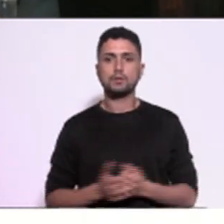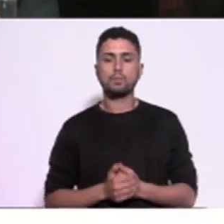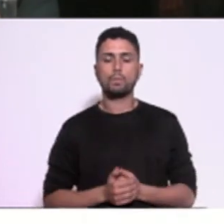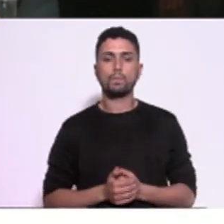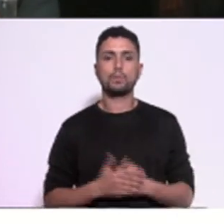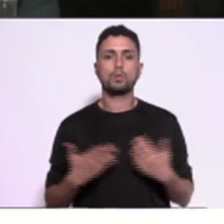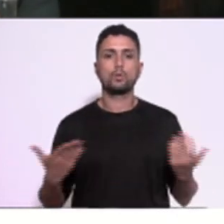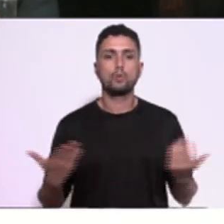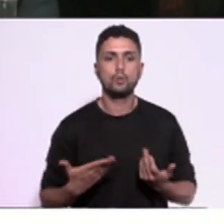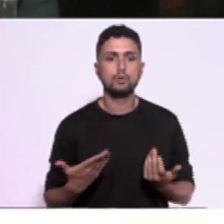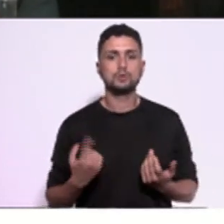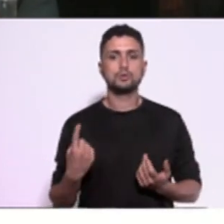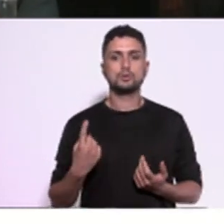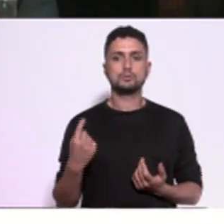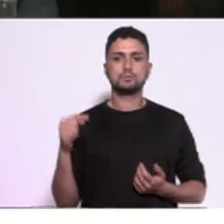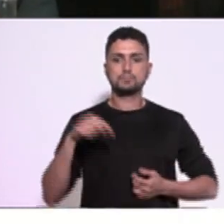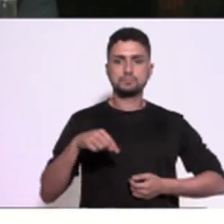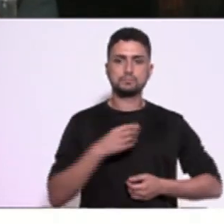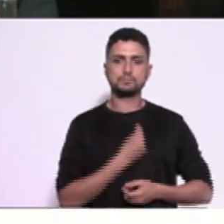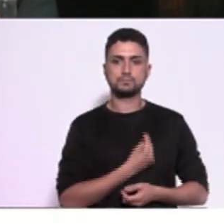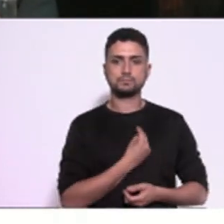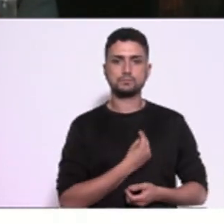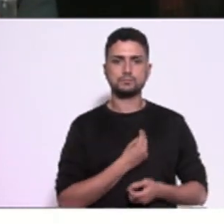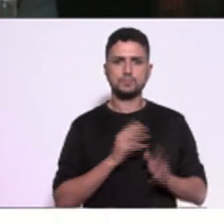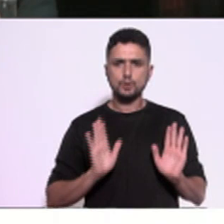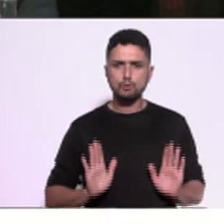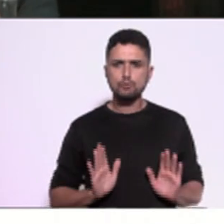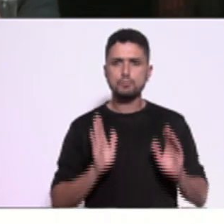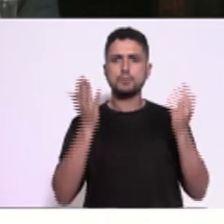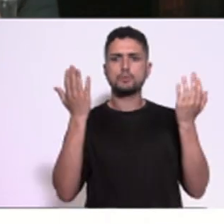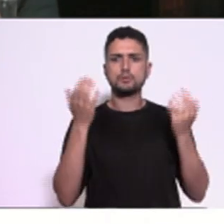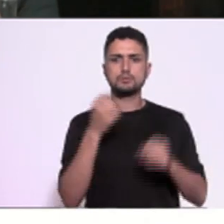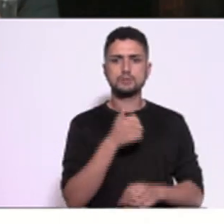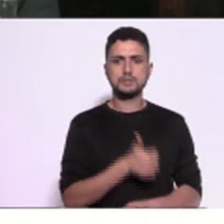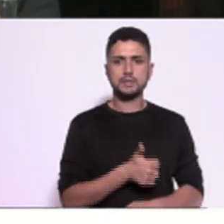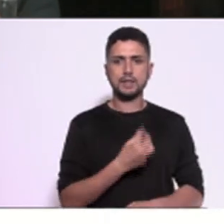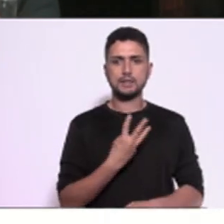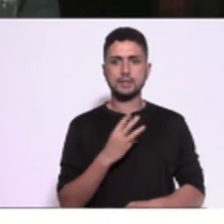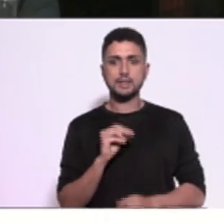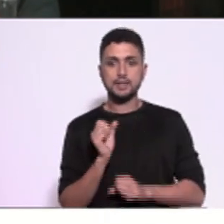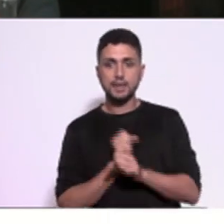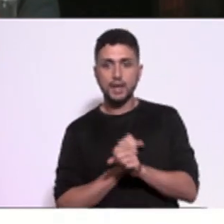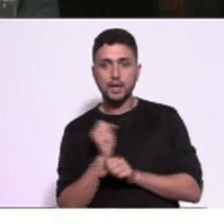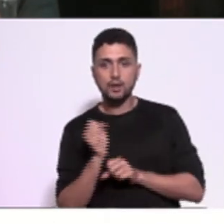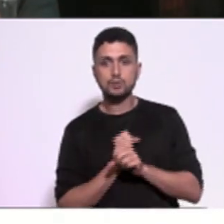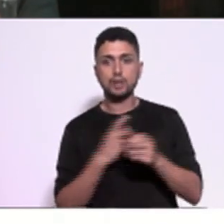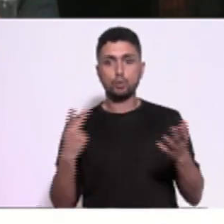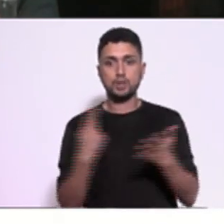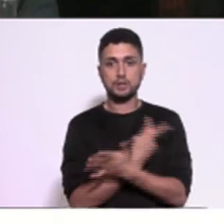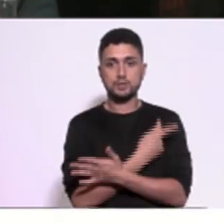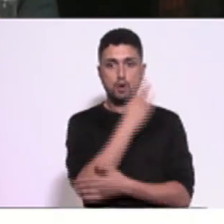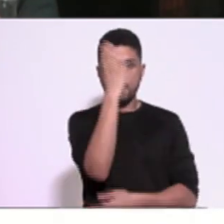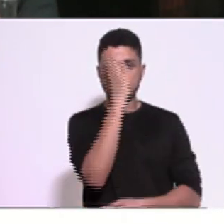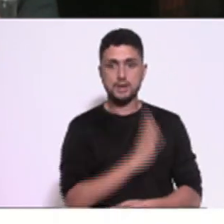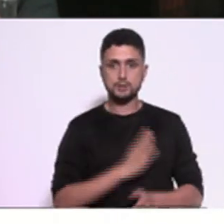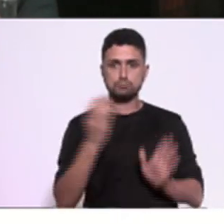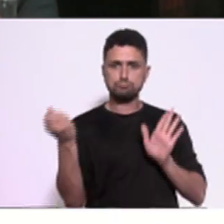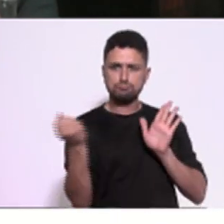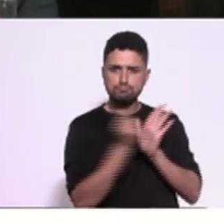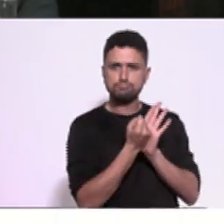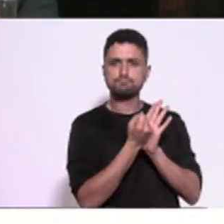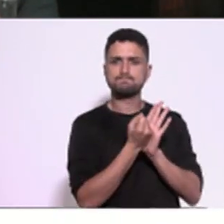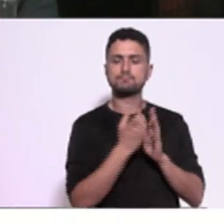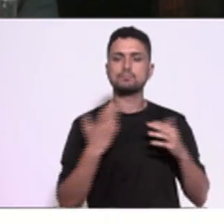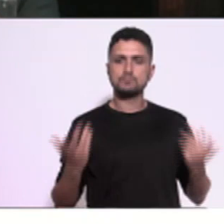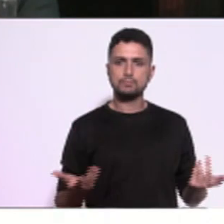aqui é comemorando esses 130 anos da proclamação da República, mas